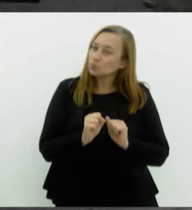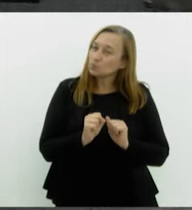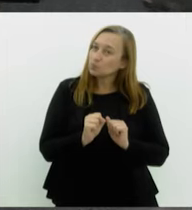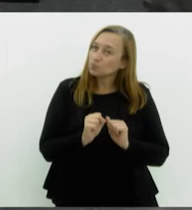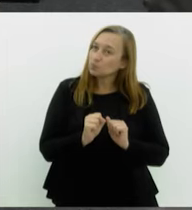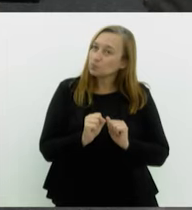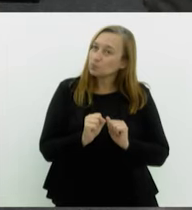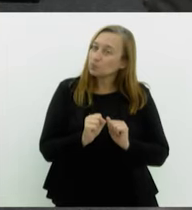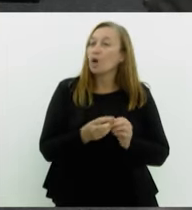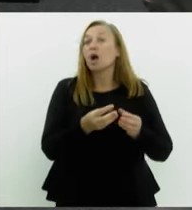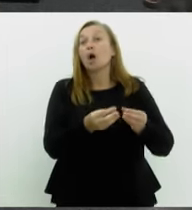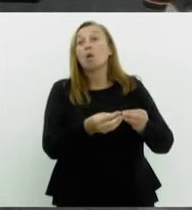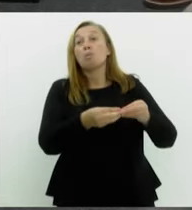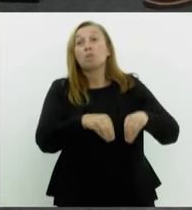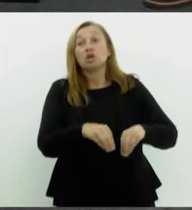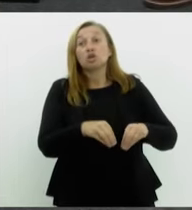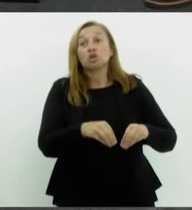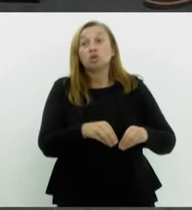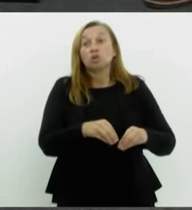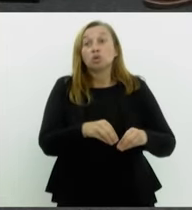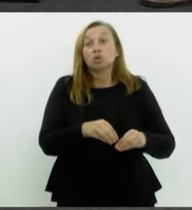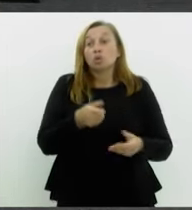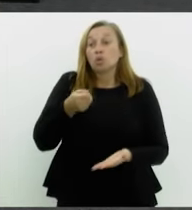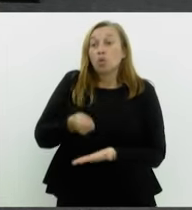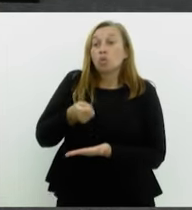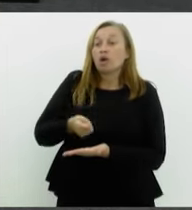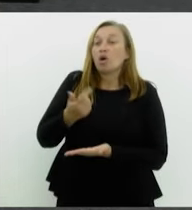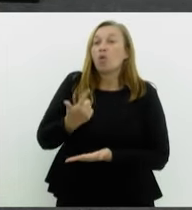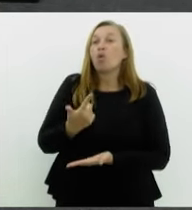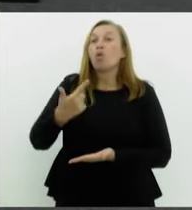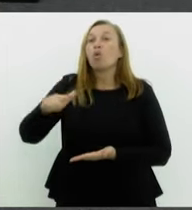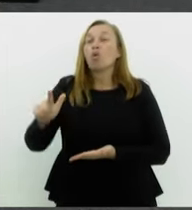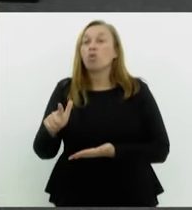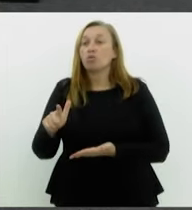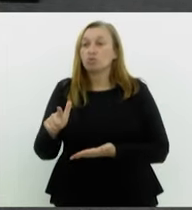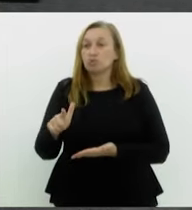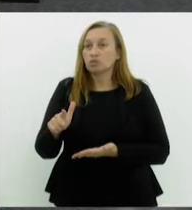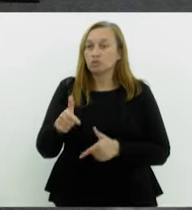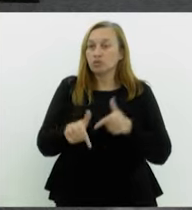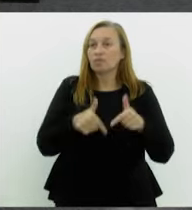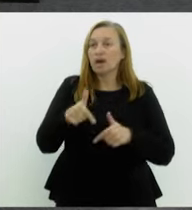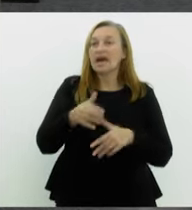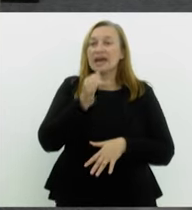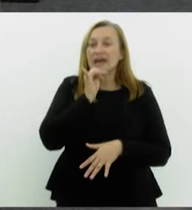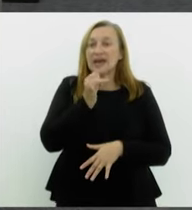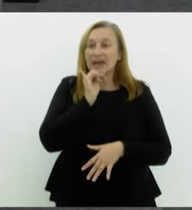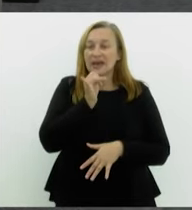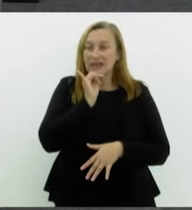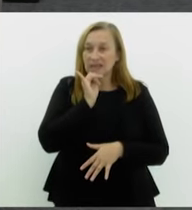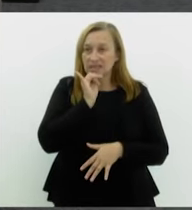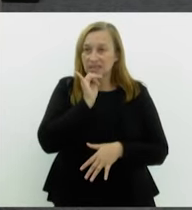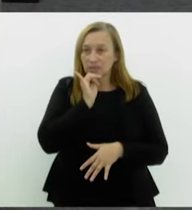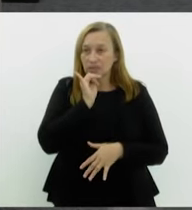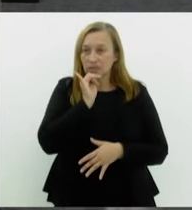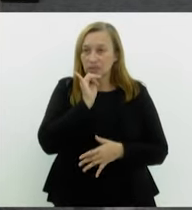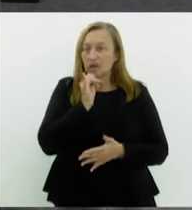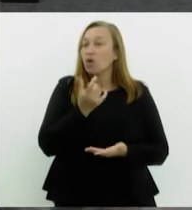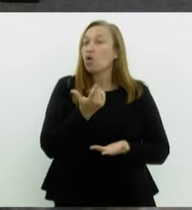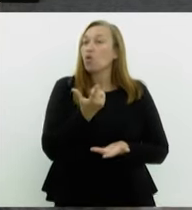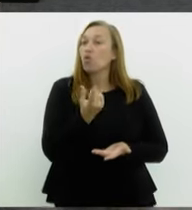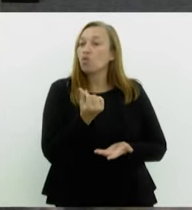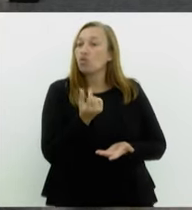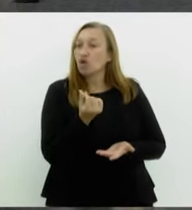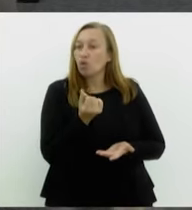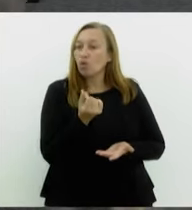haja prejuízo na cobrança de outras contas, por exemplo, a conta da taxa de recursos hídricos, que é uma taxa